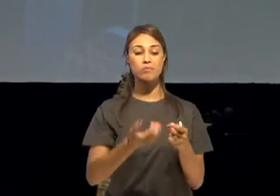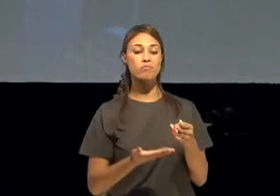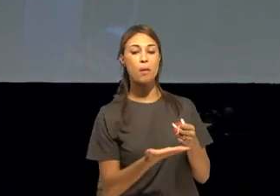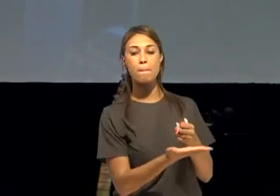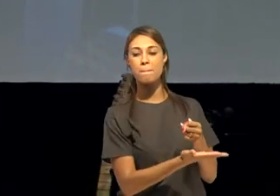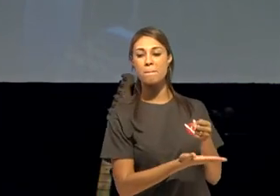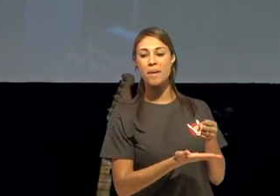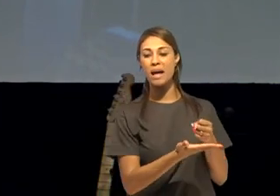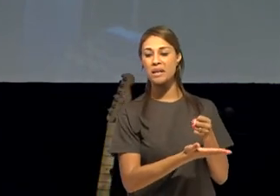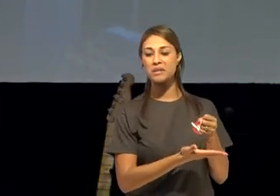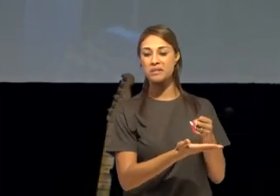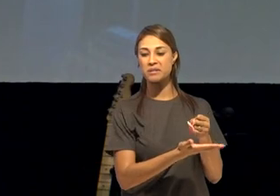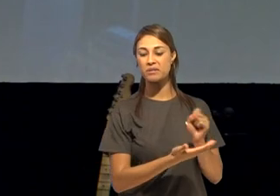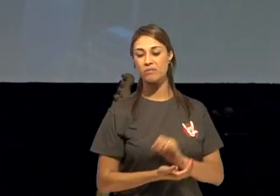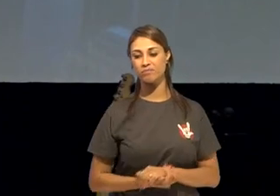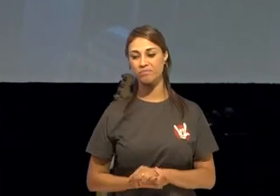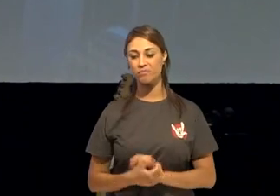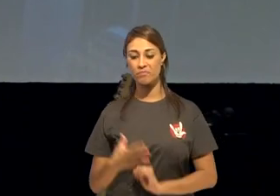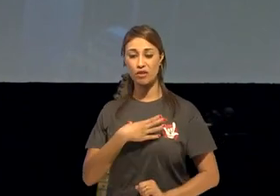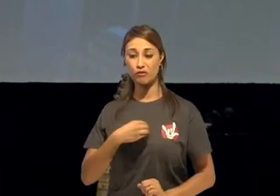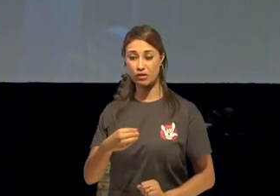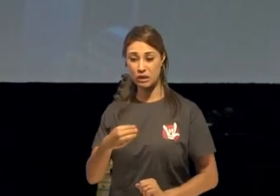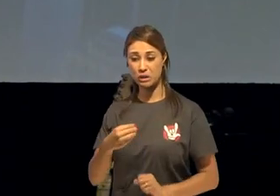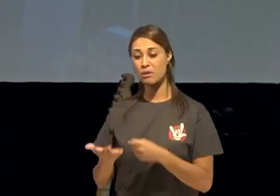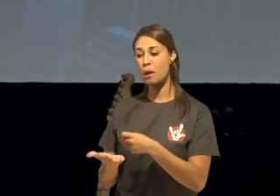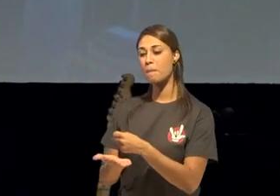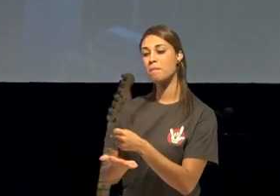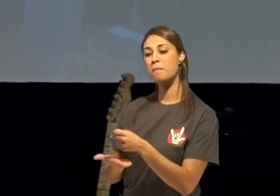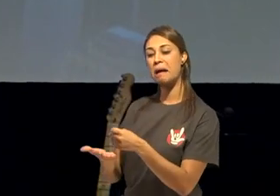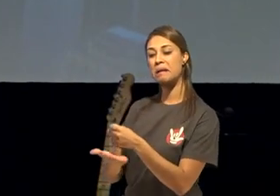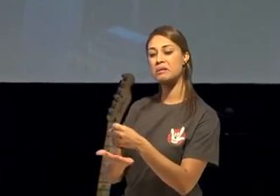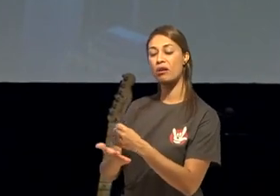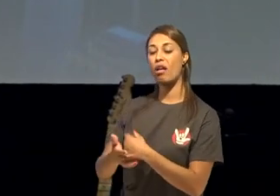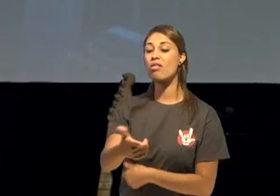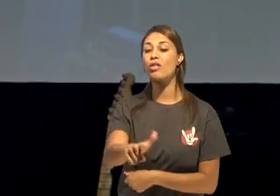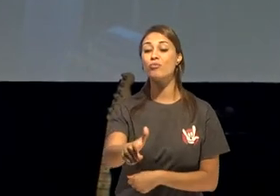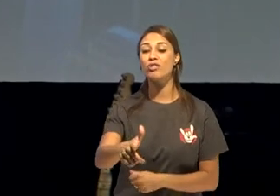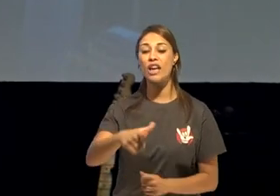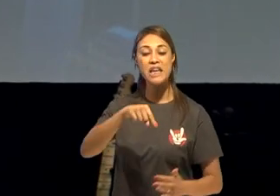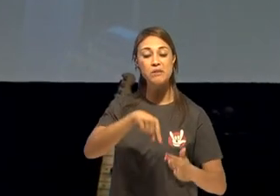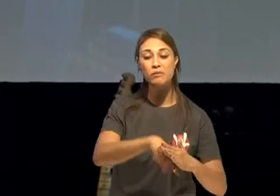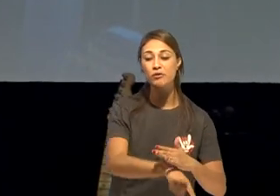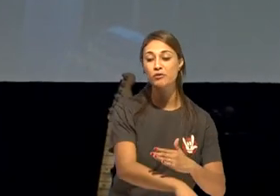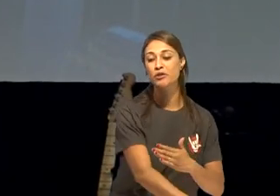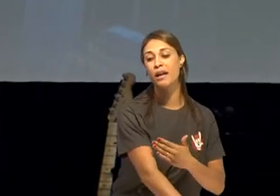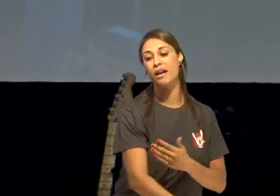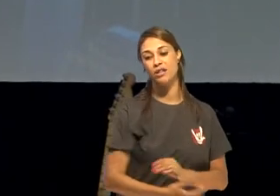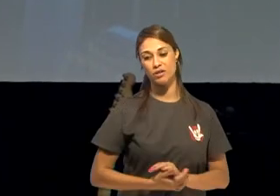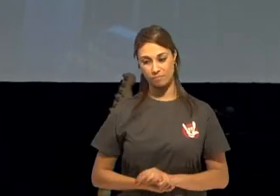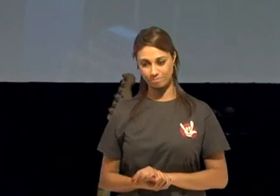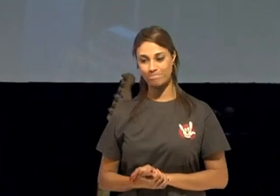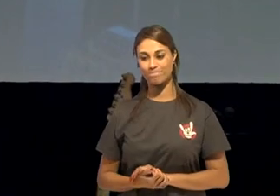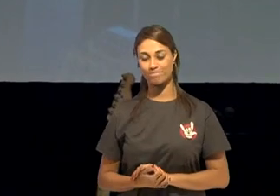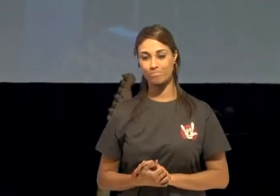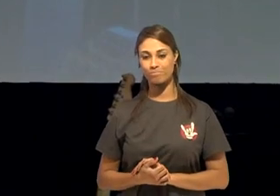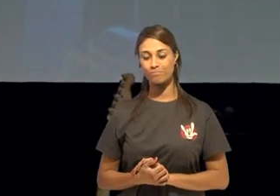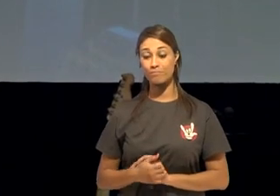filhos rasos. E, consequentemente, pais rasos. Eu tenho um sobrinho chamado